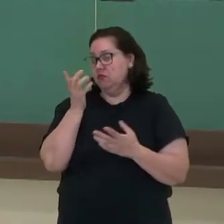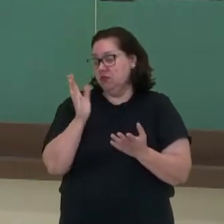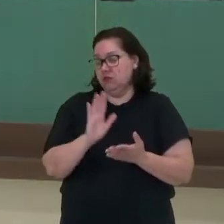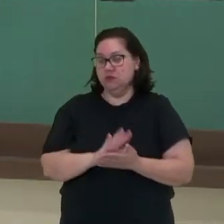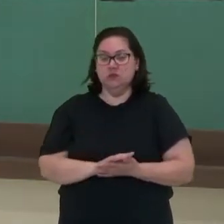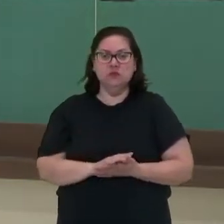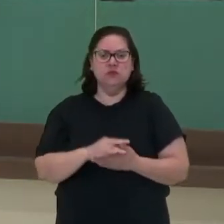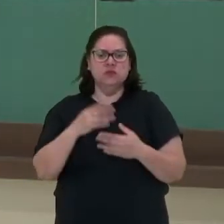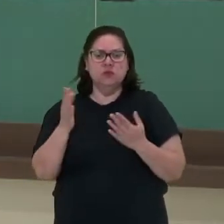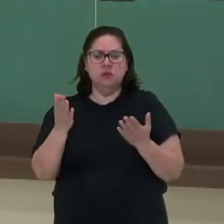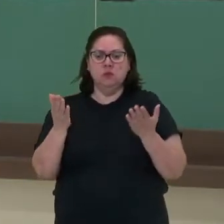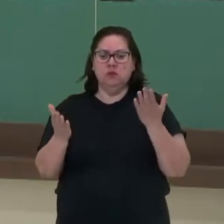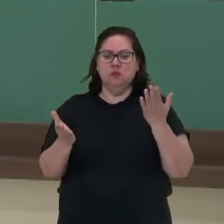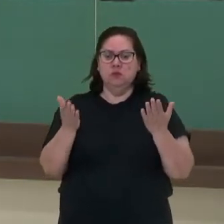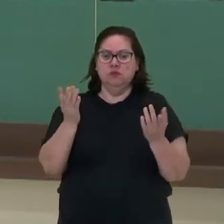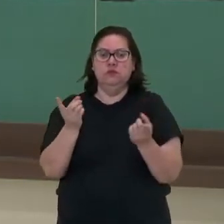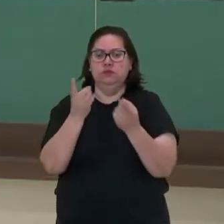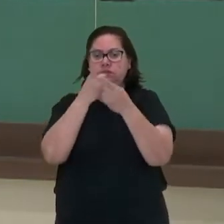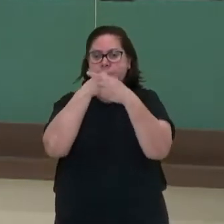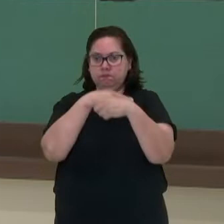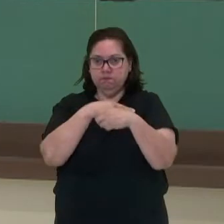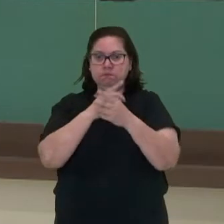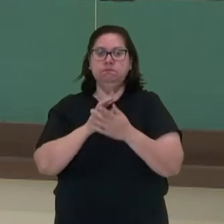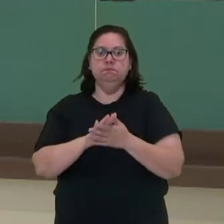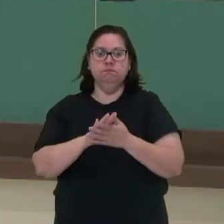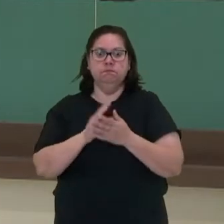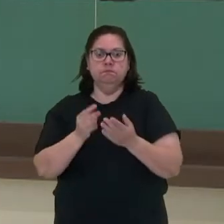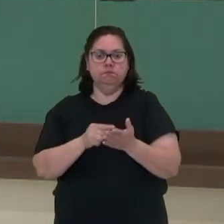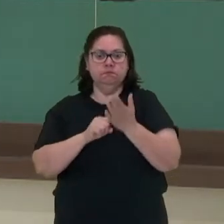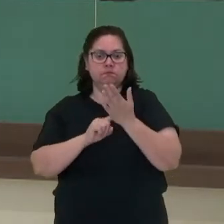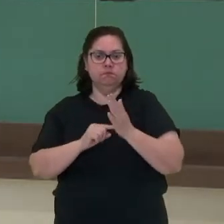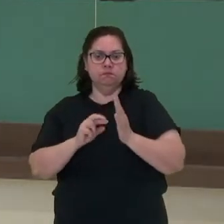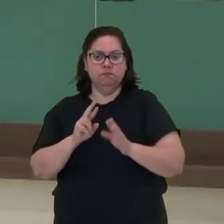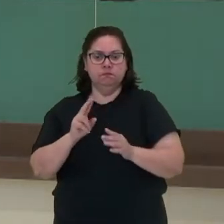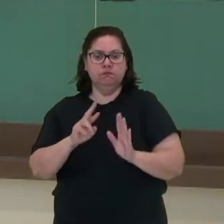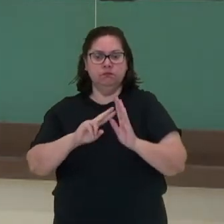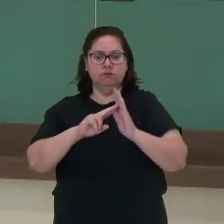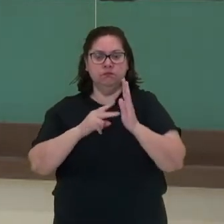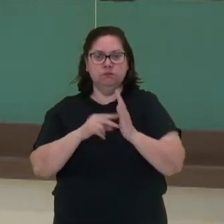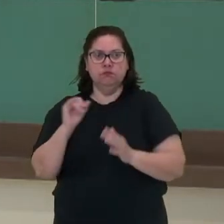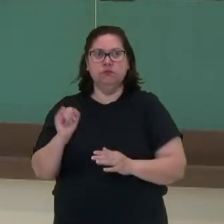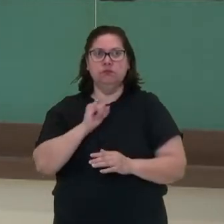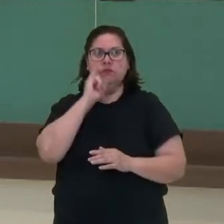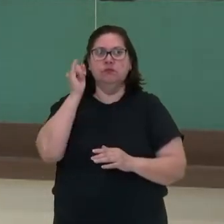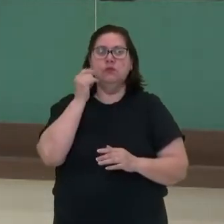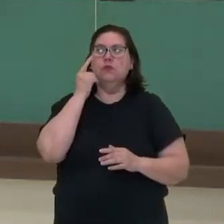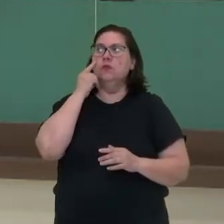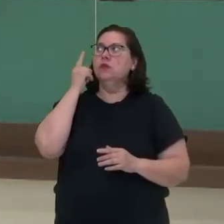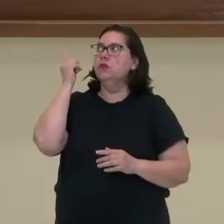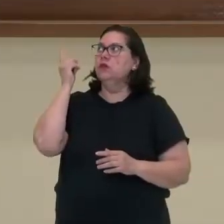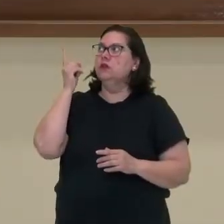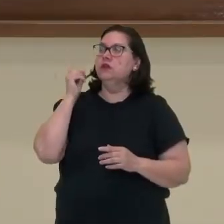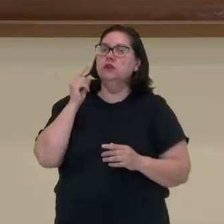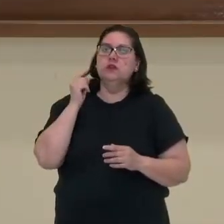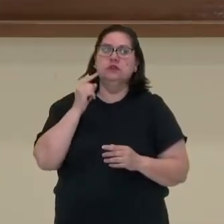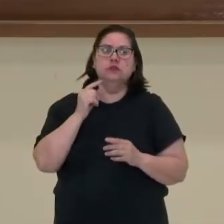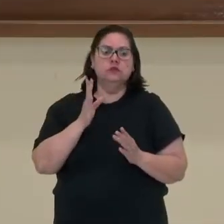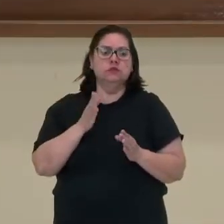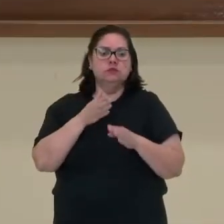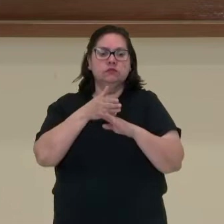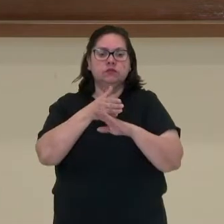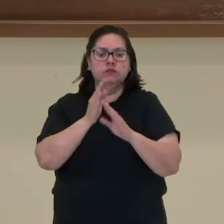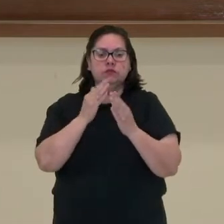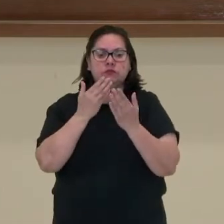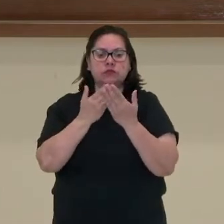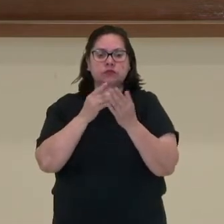belo. Então, ela vai fazer uma coisa ao contrário, mas trazendo uma significação bem importante. Vamos lá. Para a gente entrar nessa aula, pessoal,